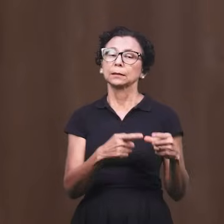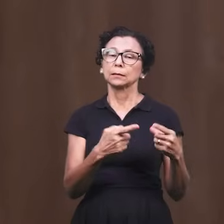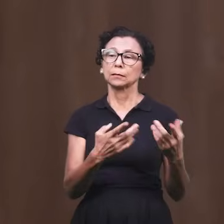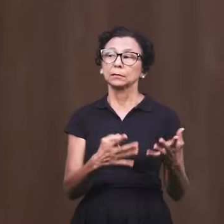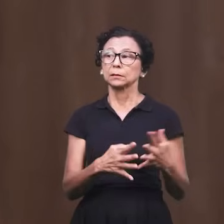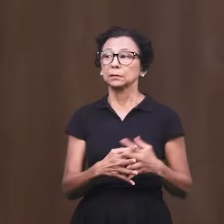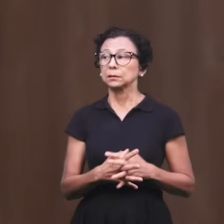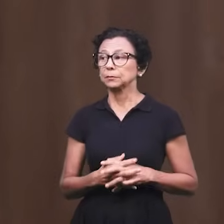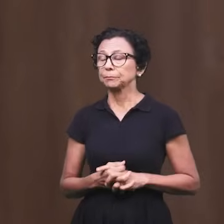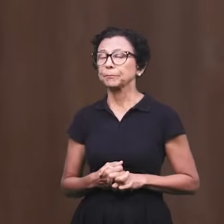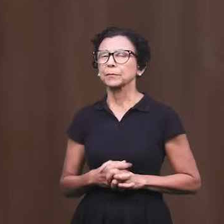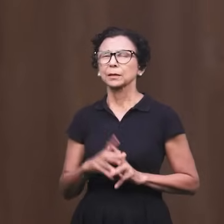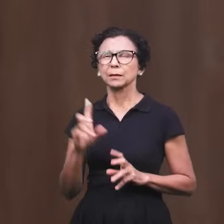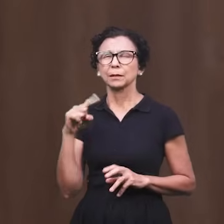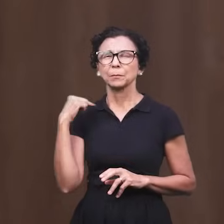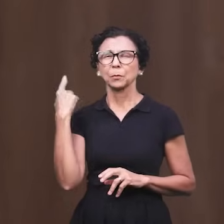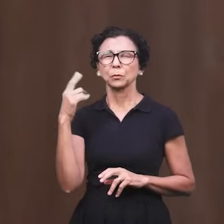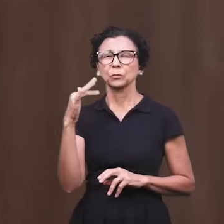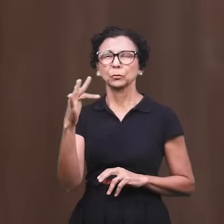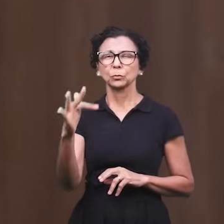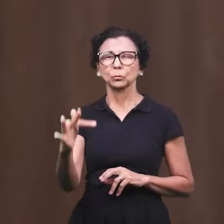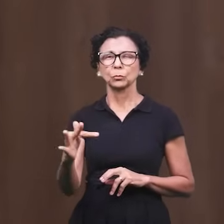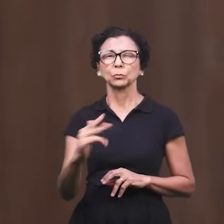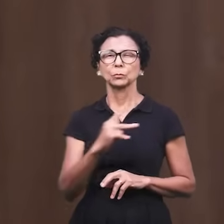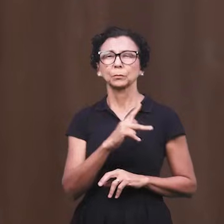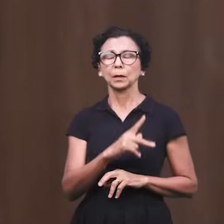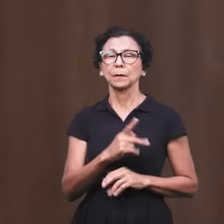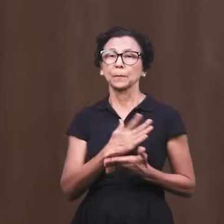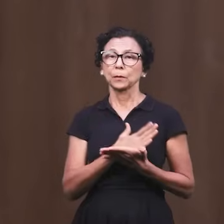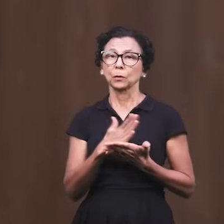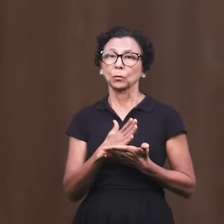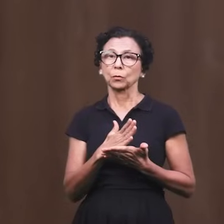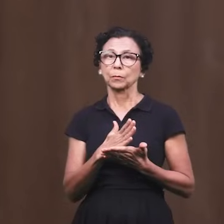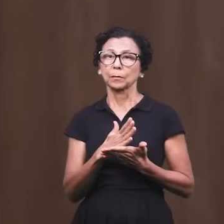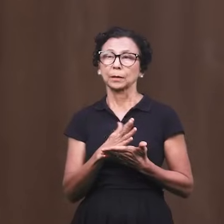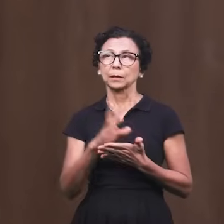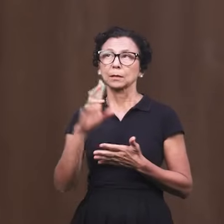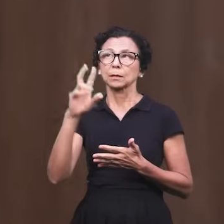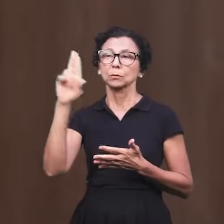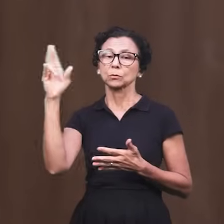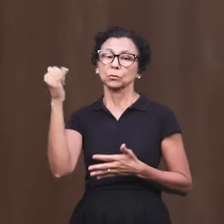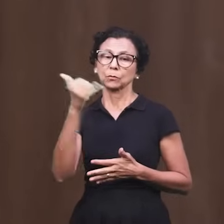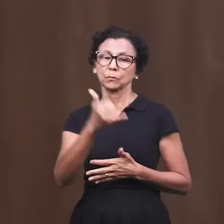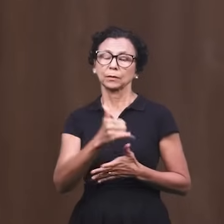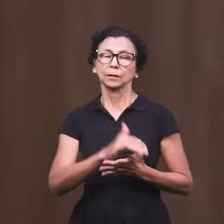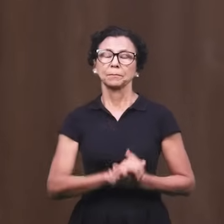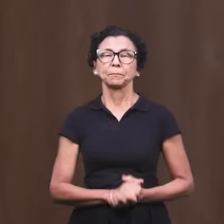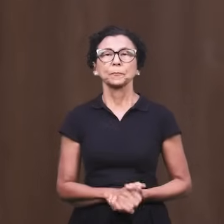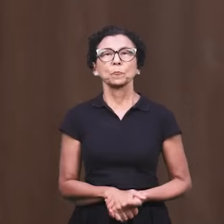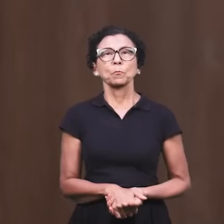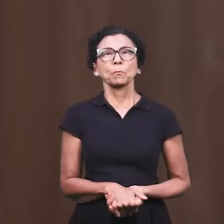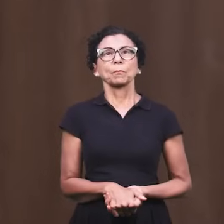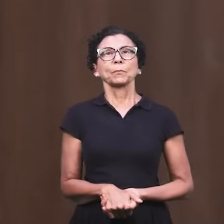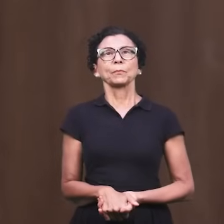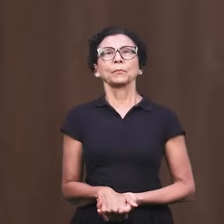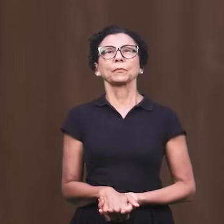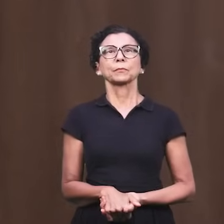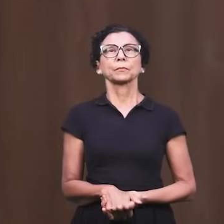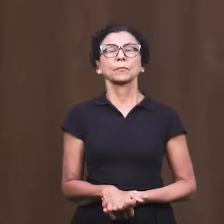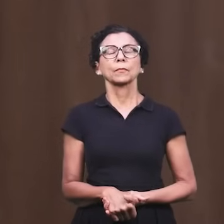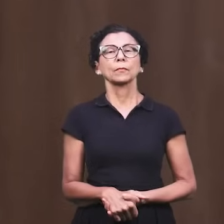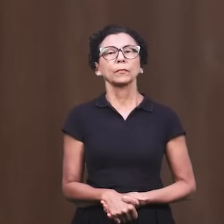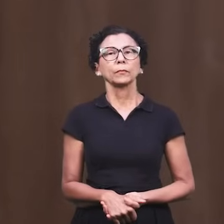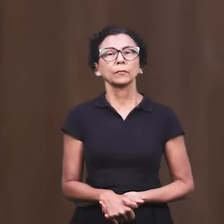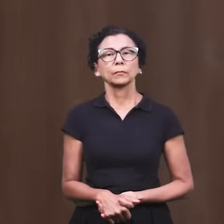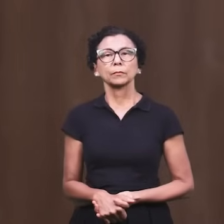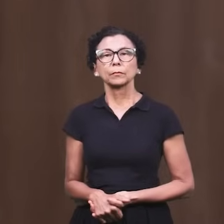dizer isso, né? Já bem para frente da vida dele. No começo o Senhor já disse, mas diz assim, olha, o que eu sei é